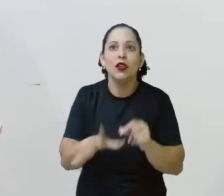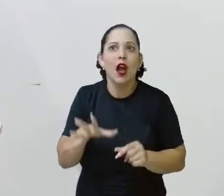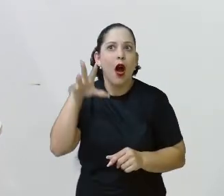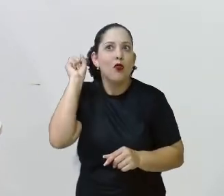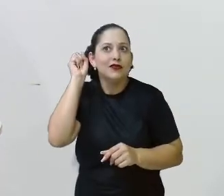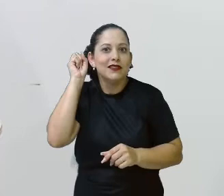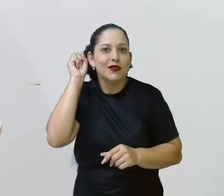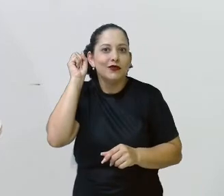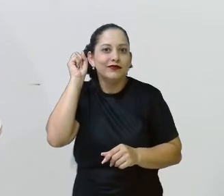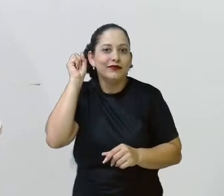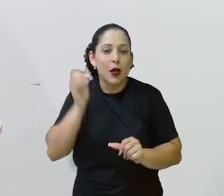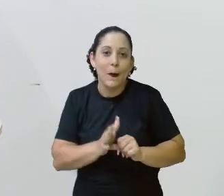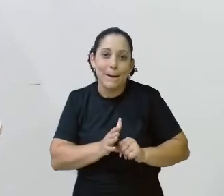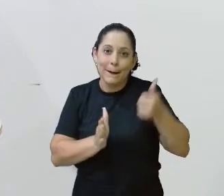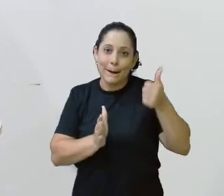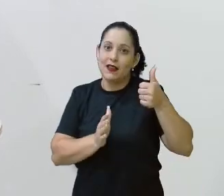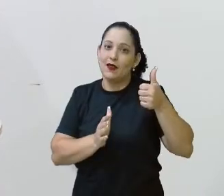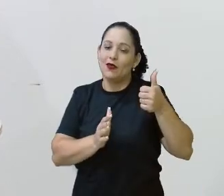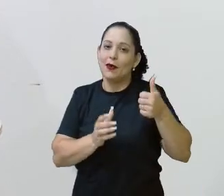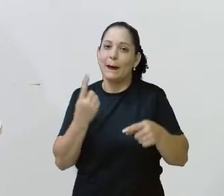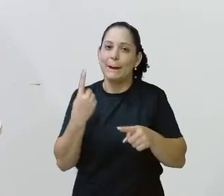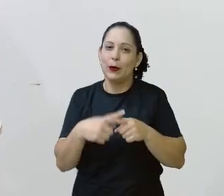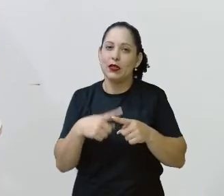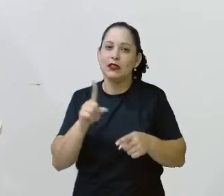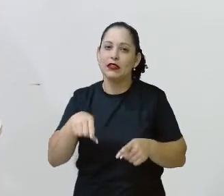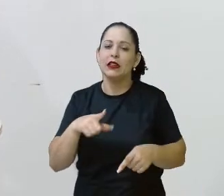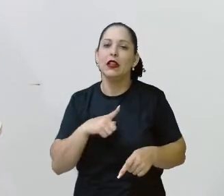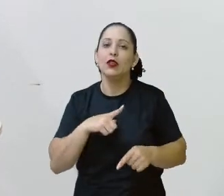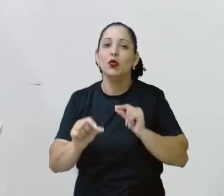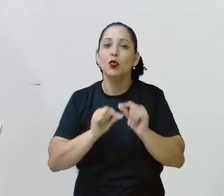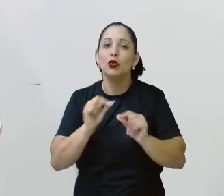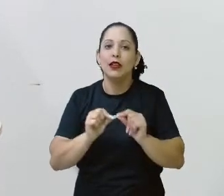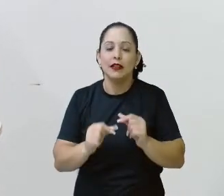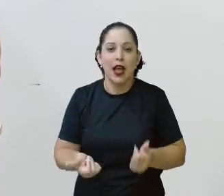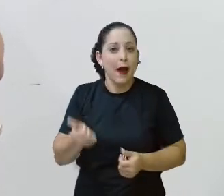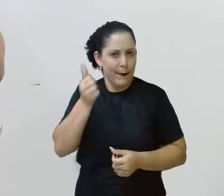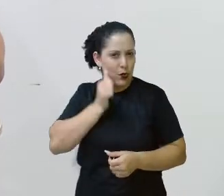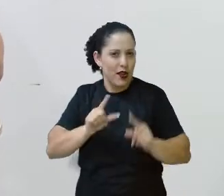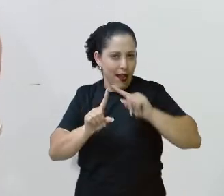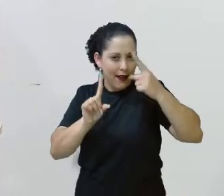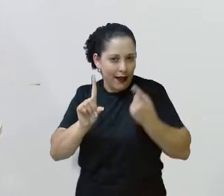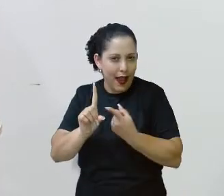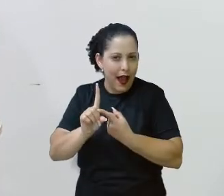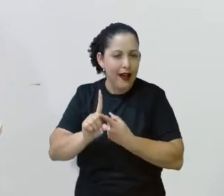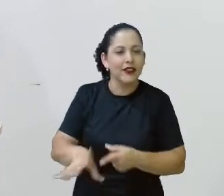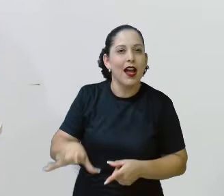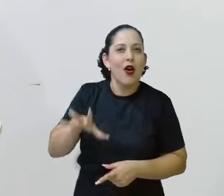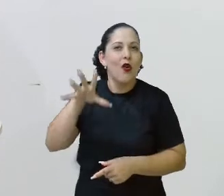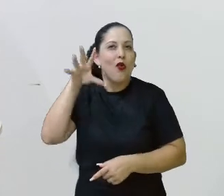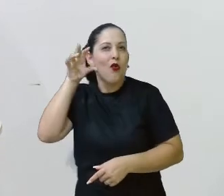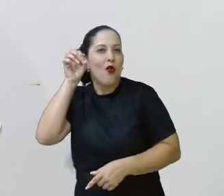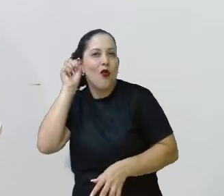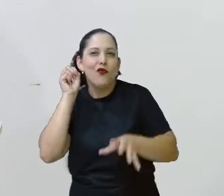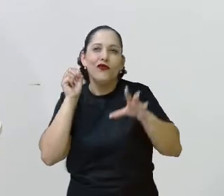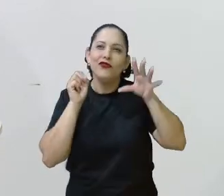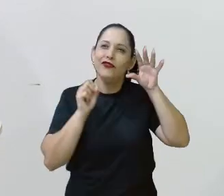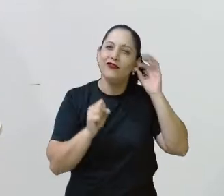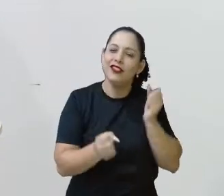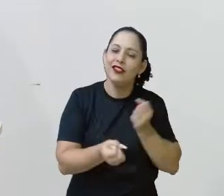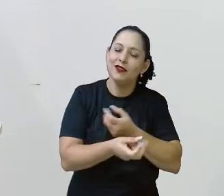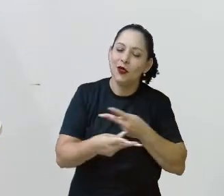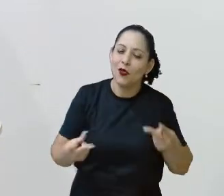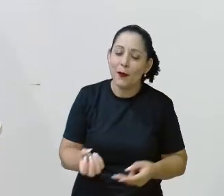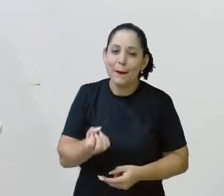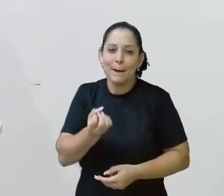é o primeiro, por isso que a gestante deve ouvir bons sons, né, boas falas, coisas